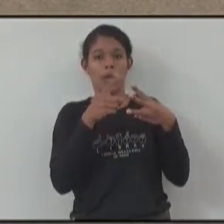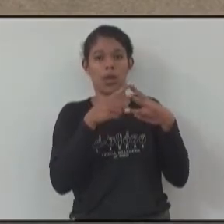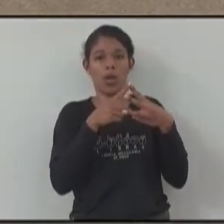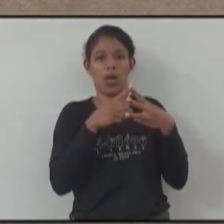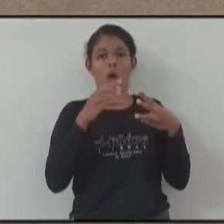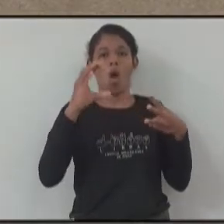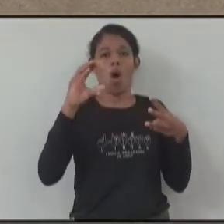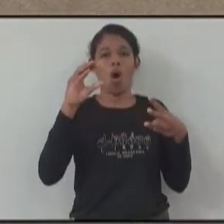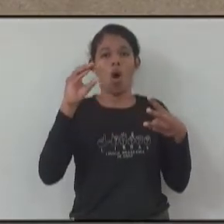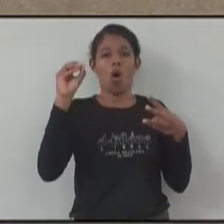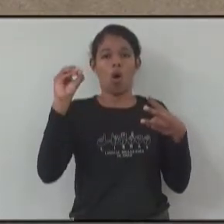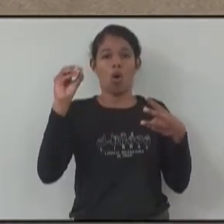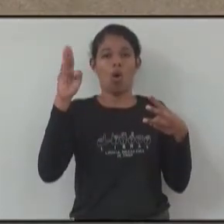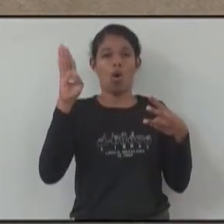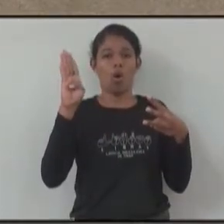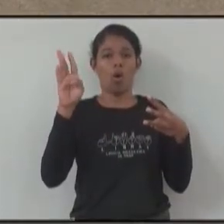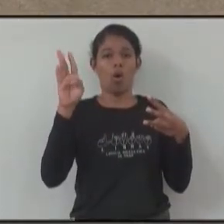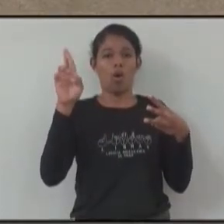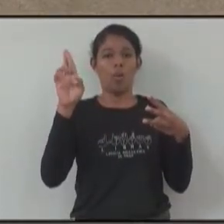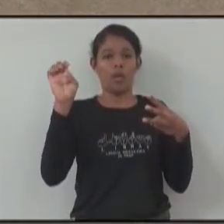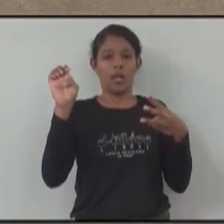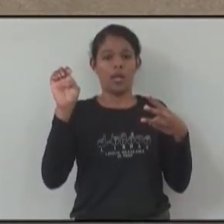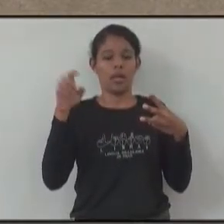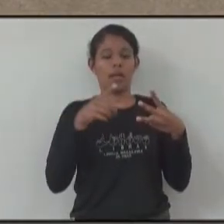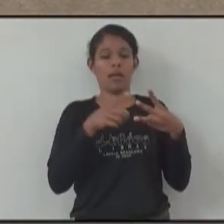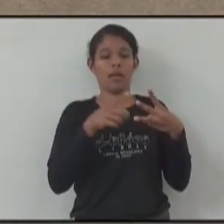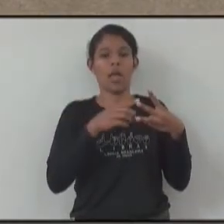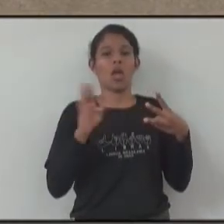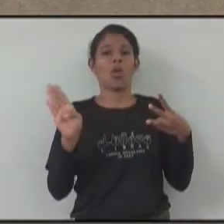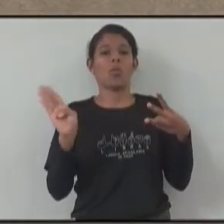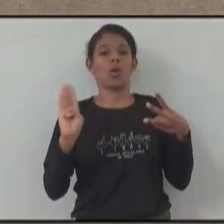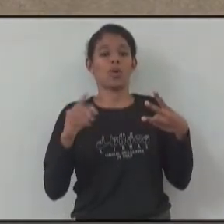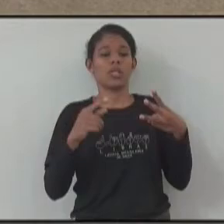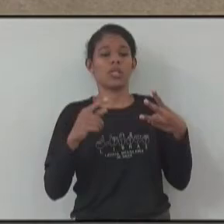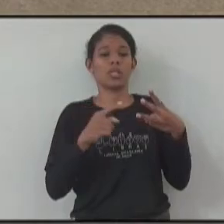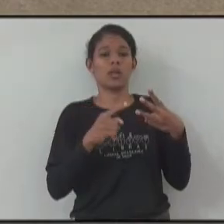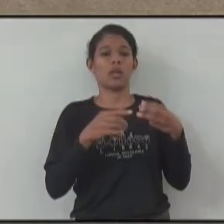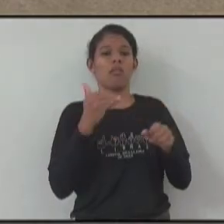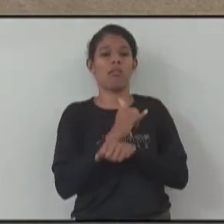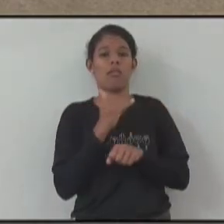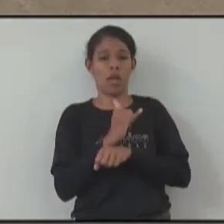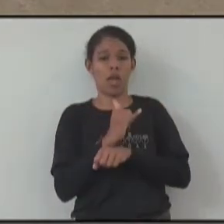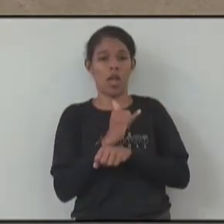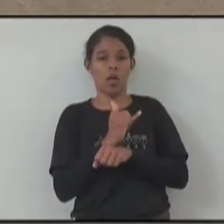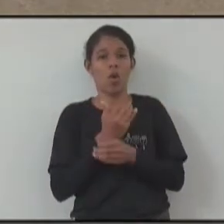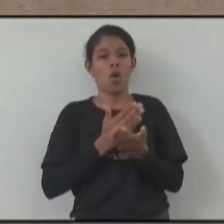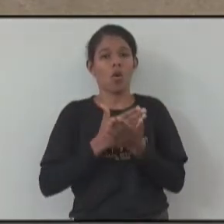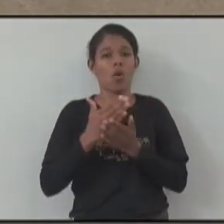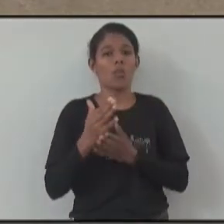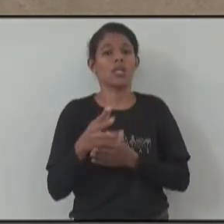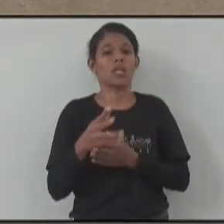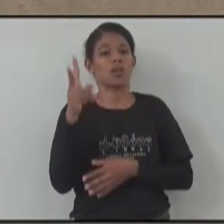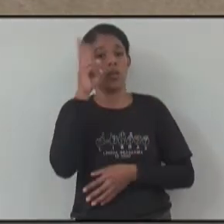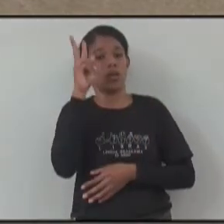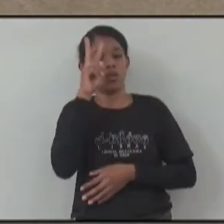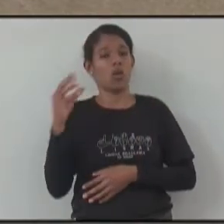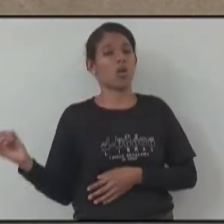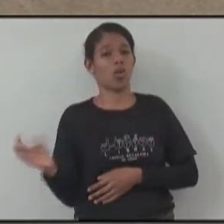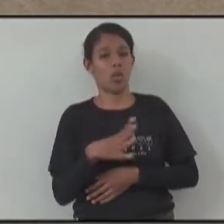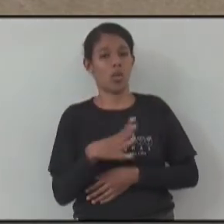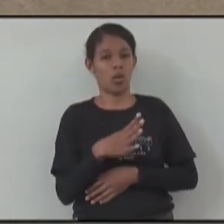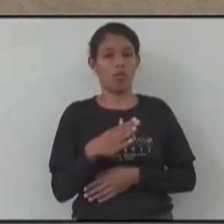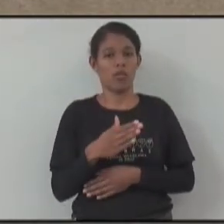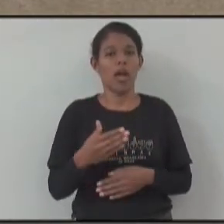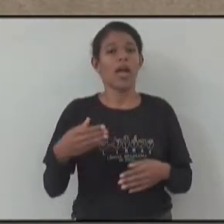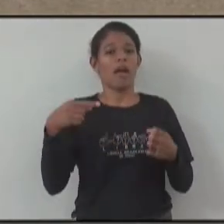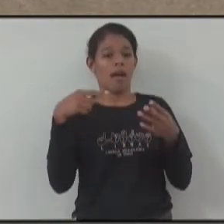dando origem a uma nova era da nossa história. Aqui também surge a primeira escrita